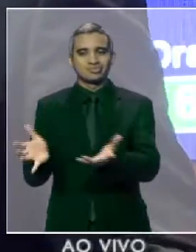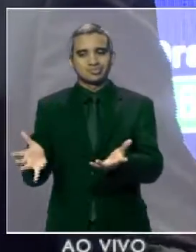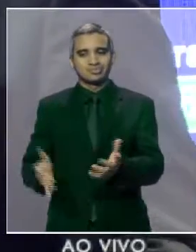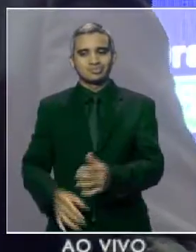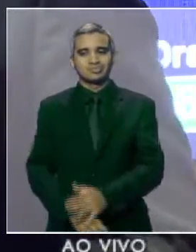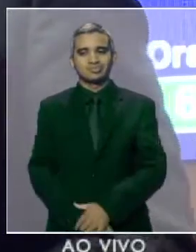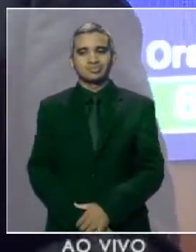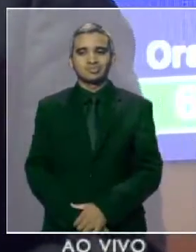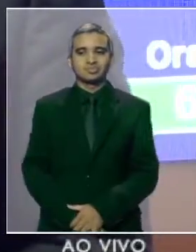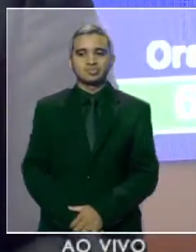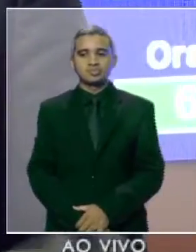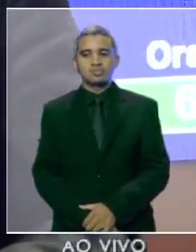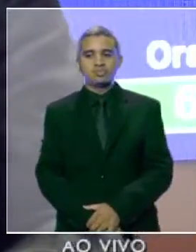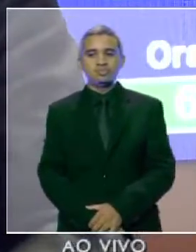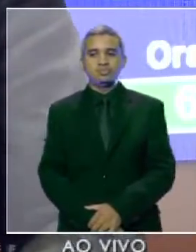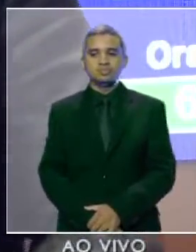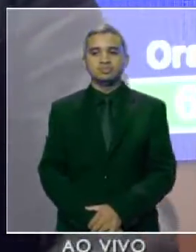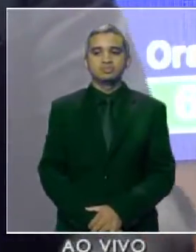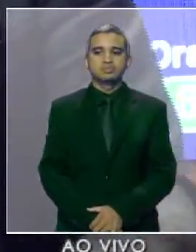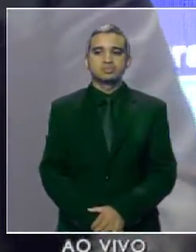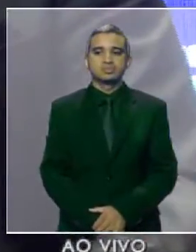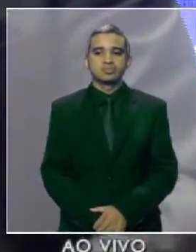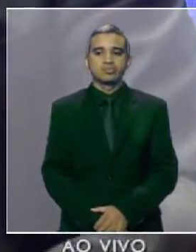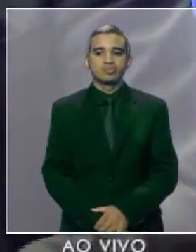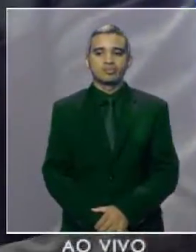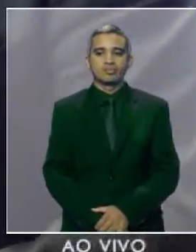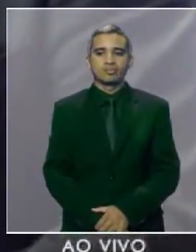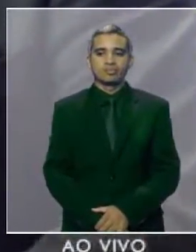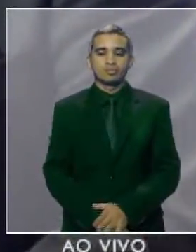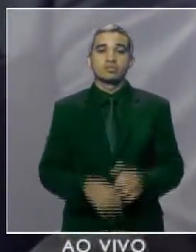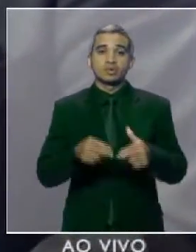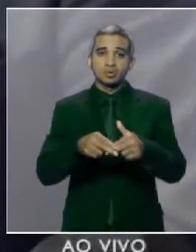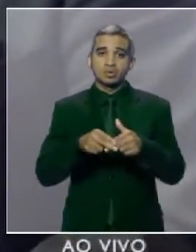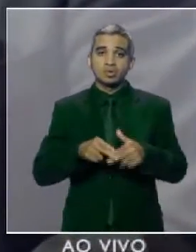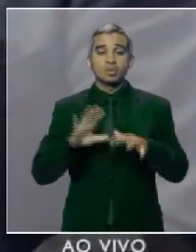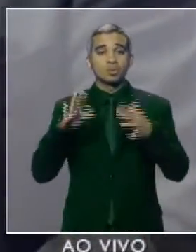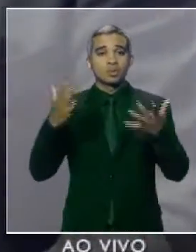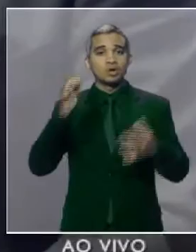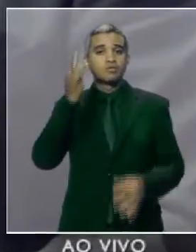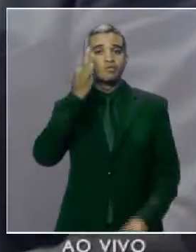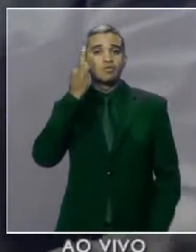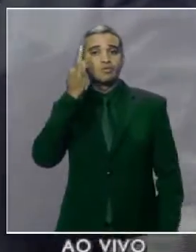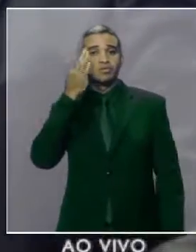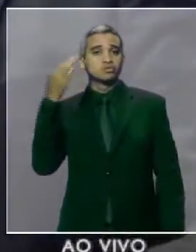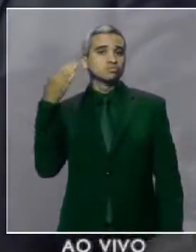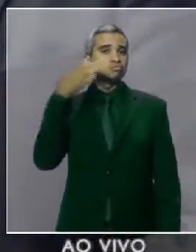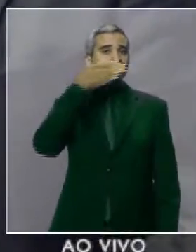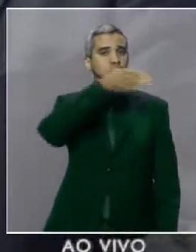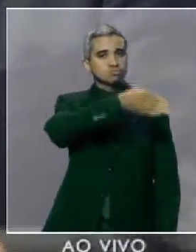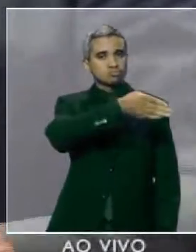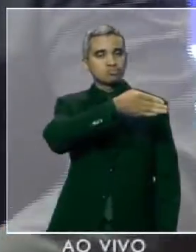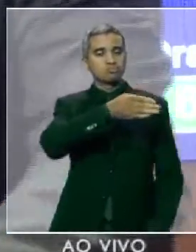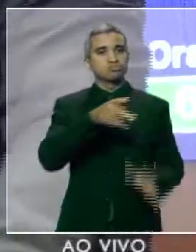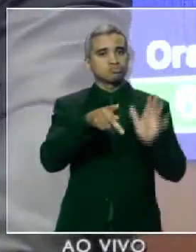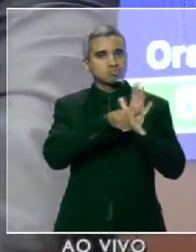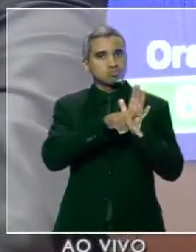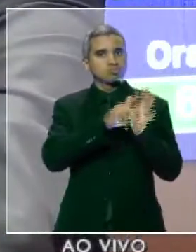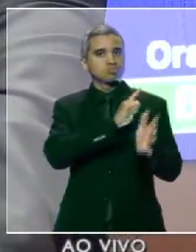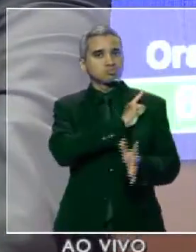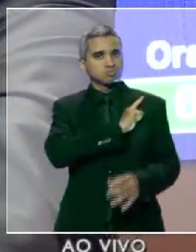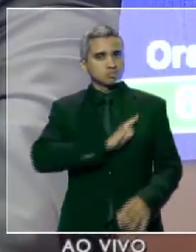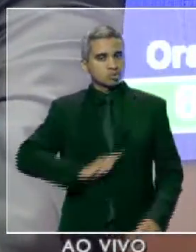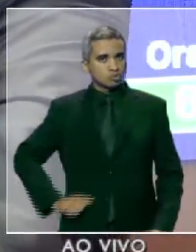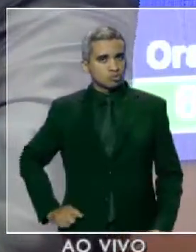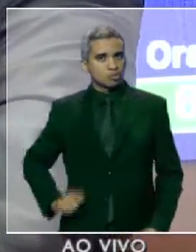E, posteriormente, no palanque do governo, do evento do governo, onde o governador iria